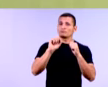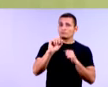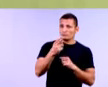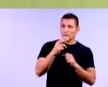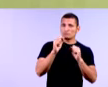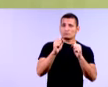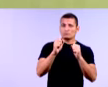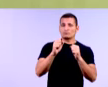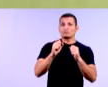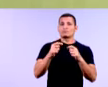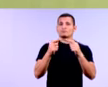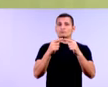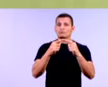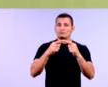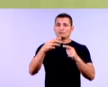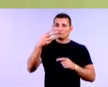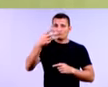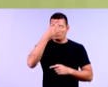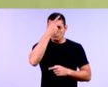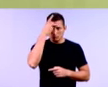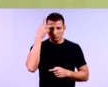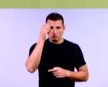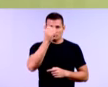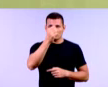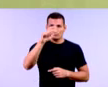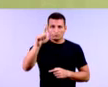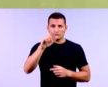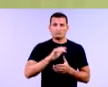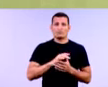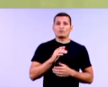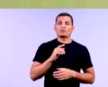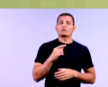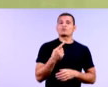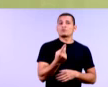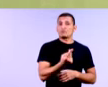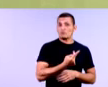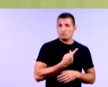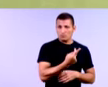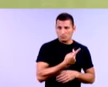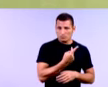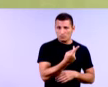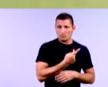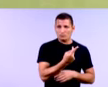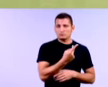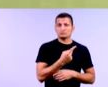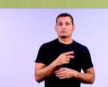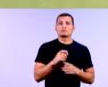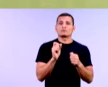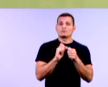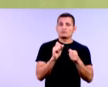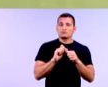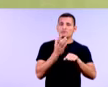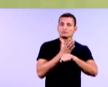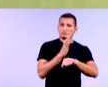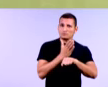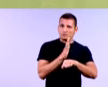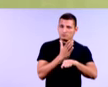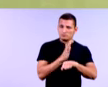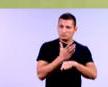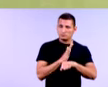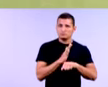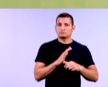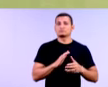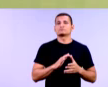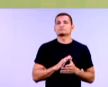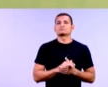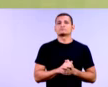apenas na terceira pessoa do singular. Fomos nós quem fez a atividade, o fez concordando com quem,